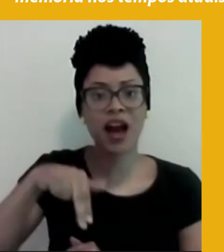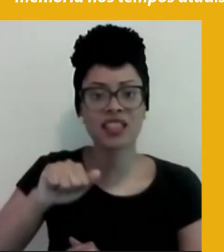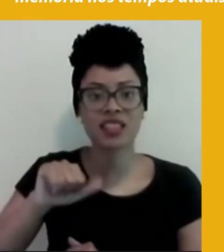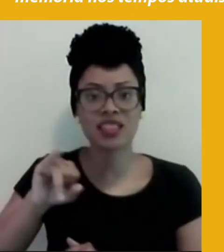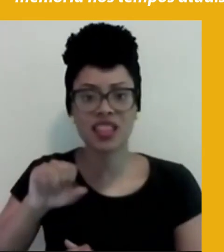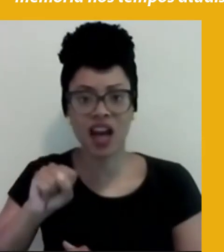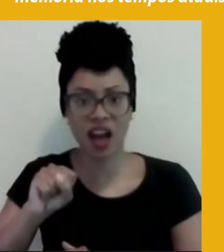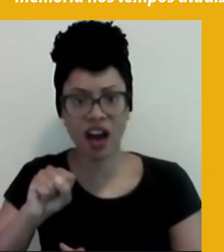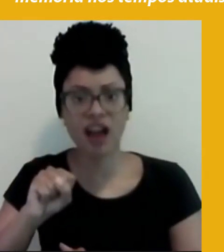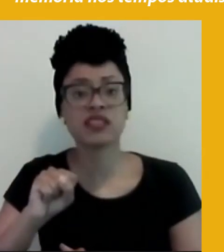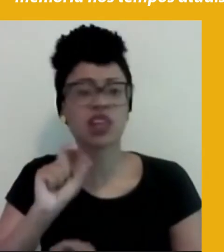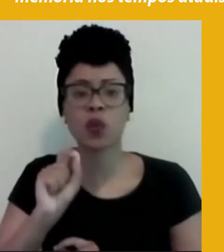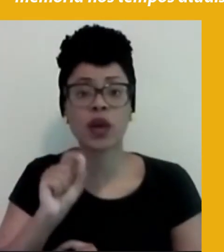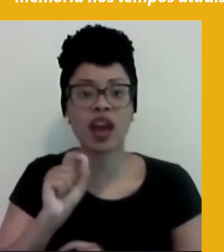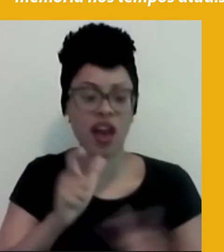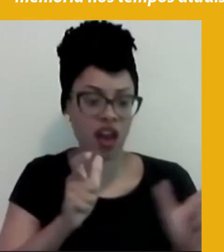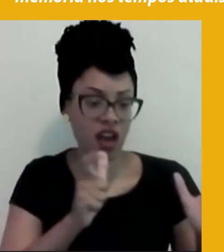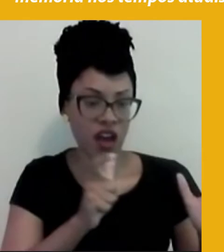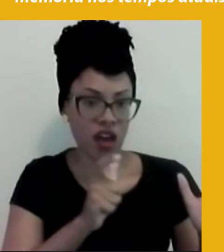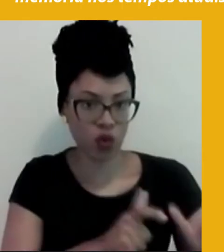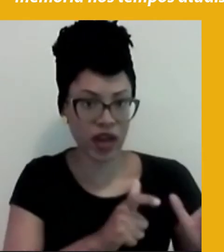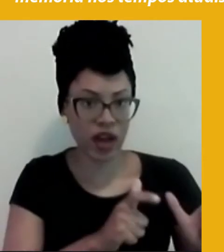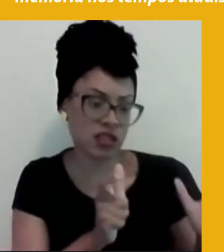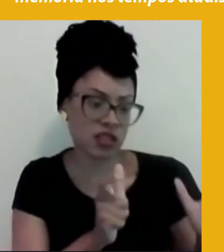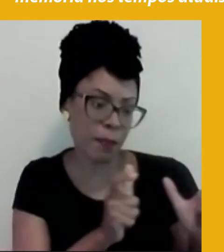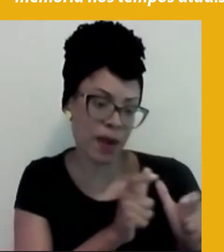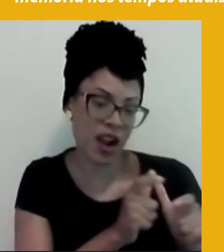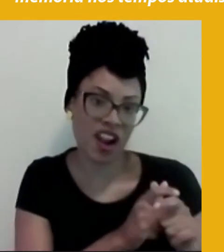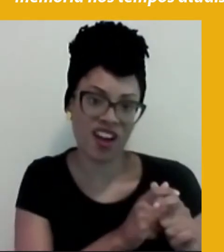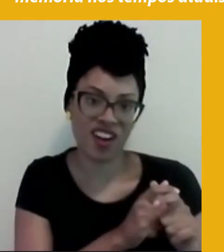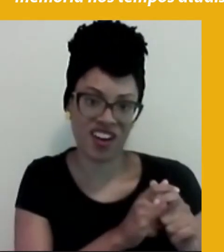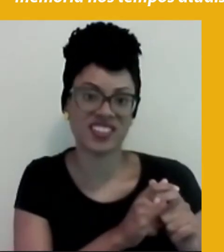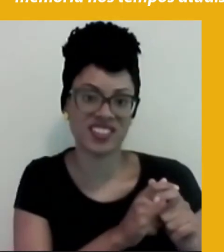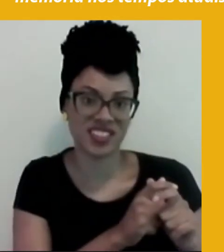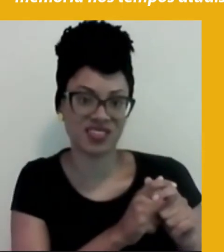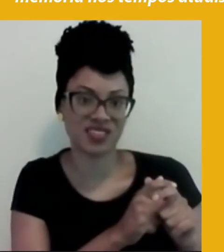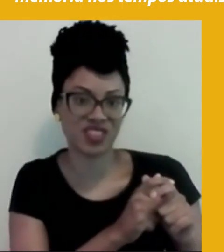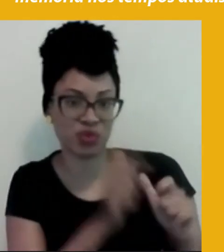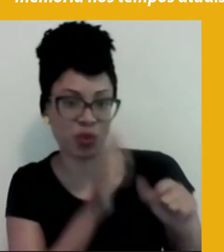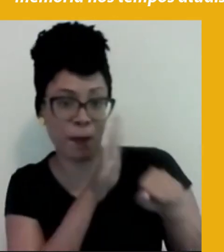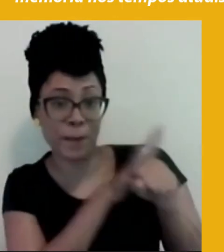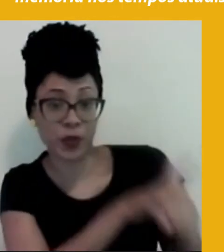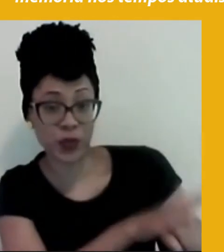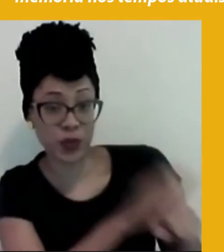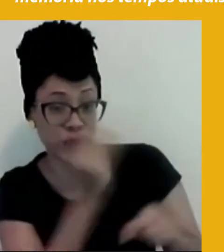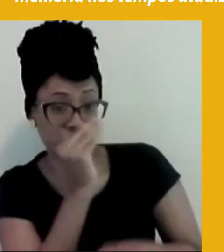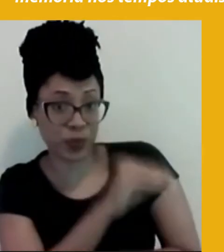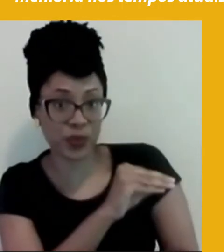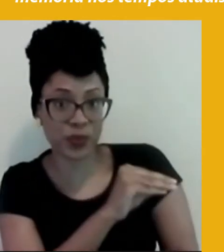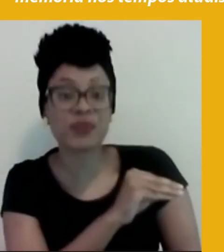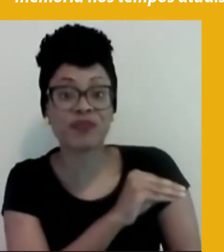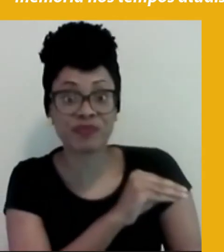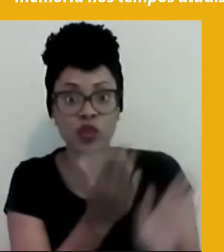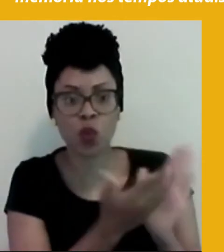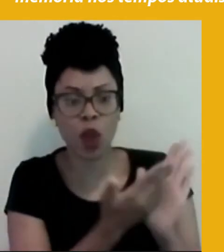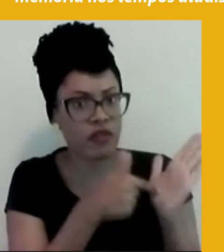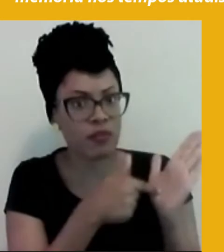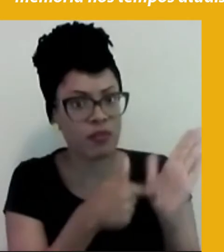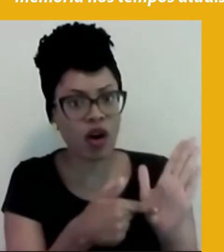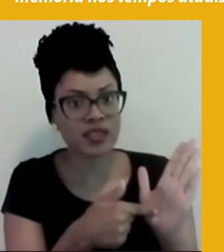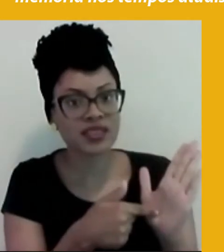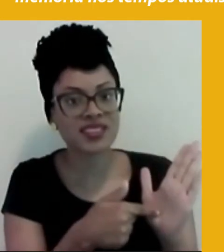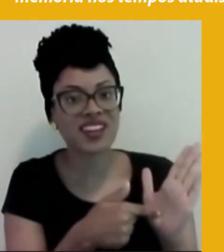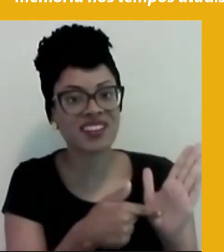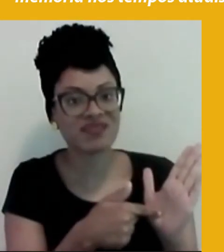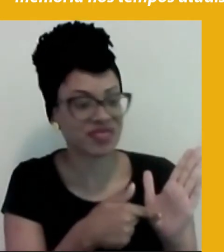menores, desprezados da pobreza, da indigência, contra os chamados espaços integrados. Ele acreditava nisso, esses espaços que, enfim,